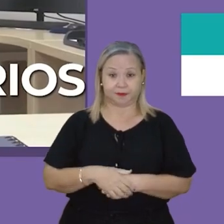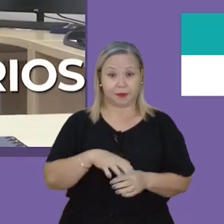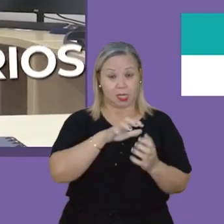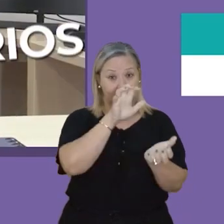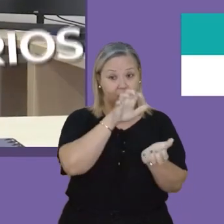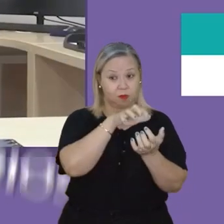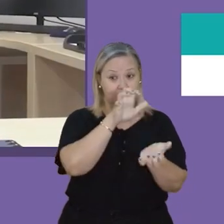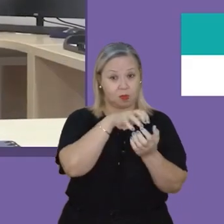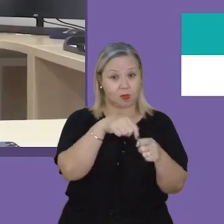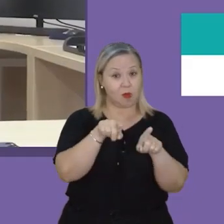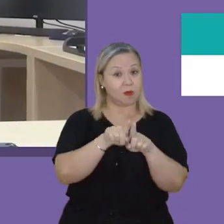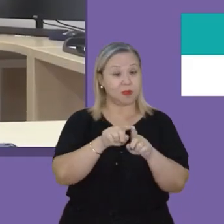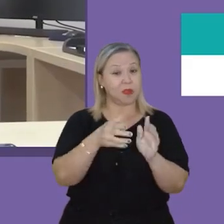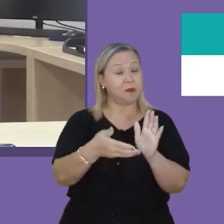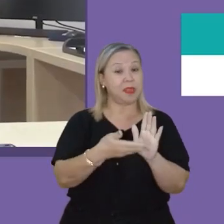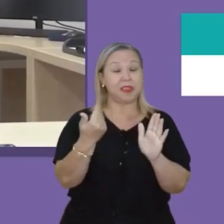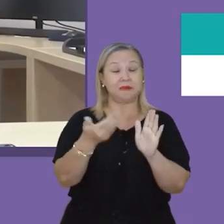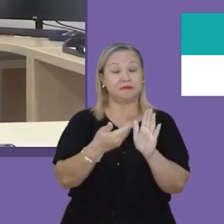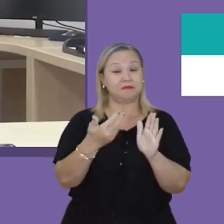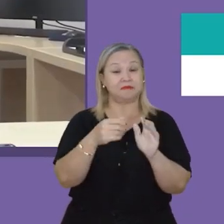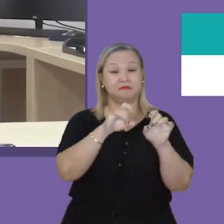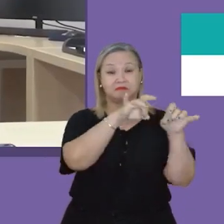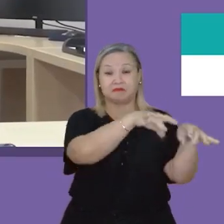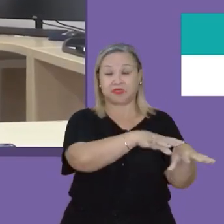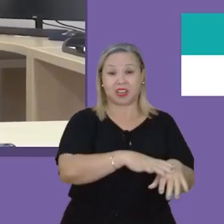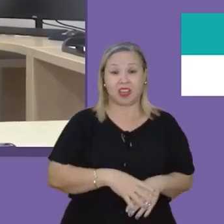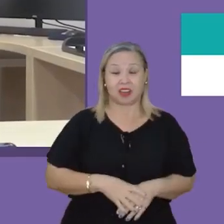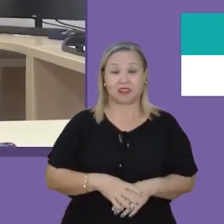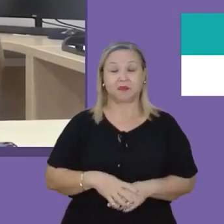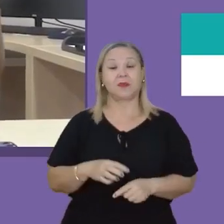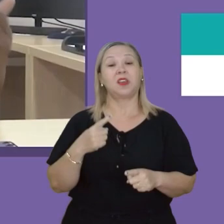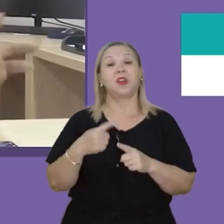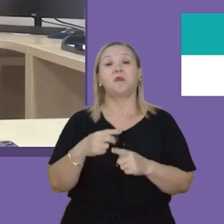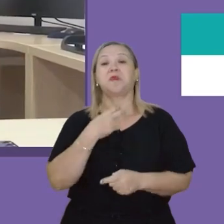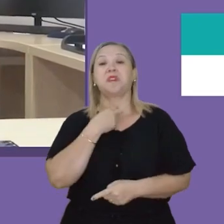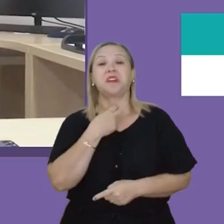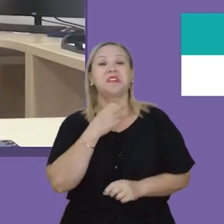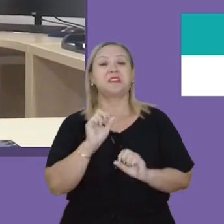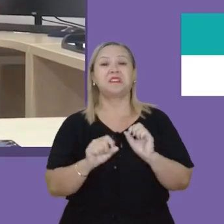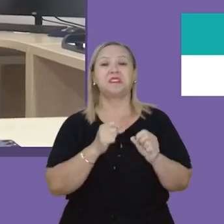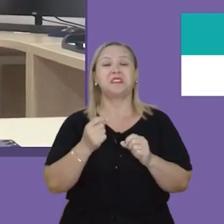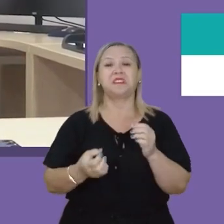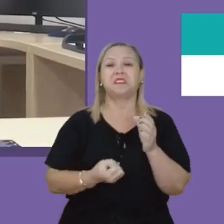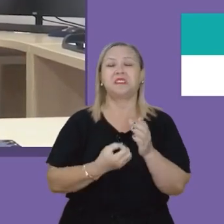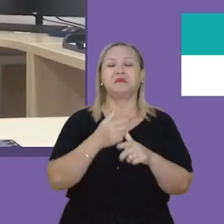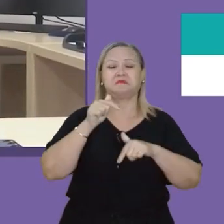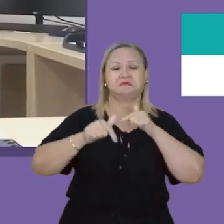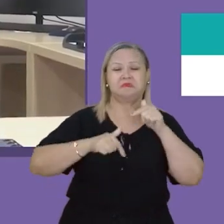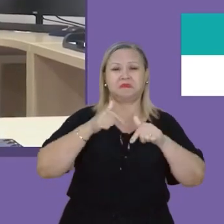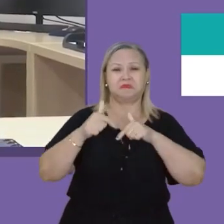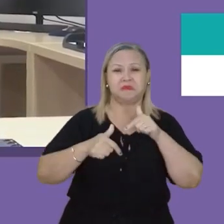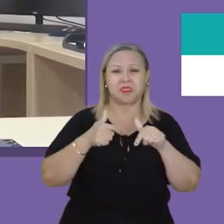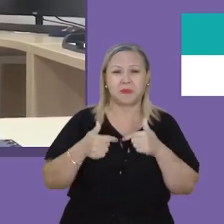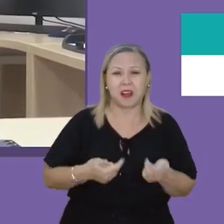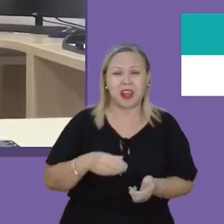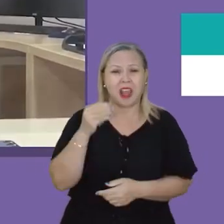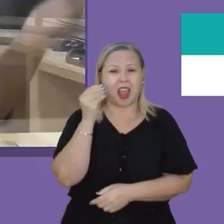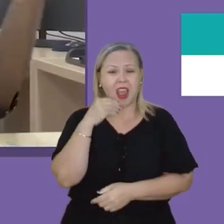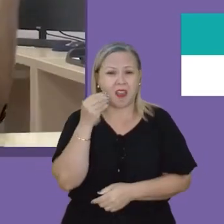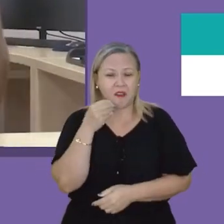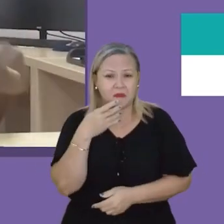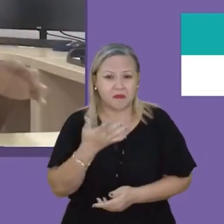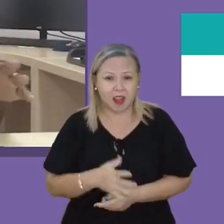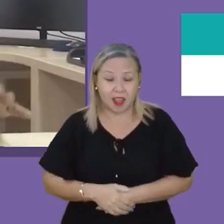idosos, porque eles já não podiam mais produzir. Imagine escravo trabalhando embaixo de